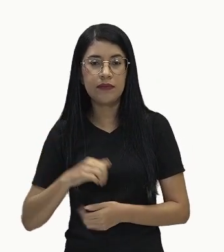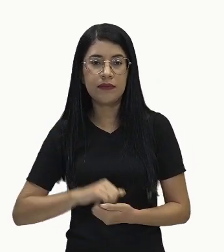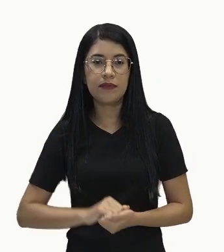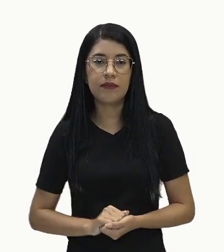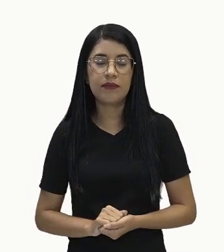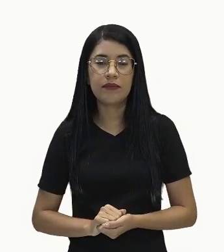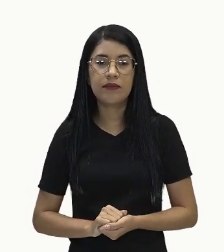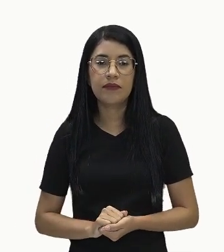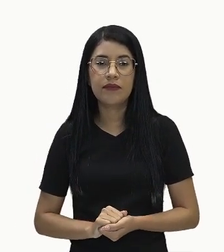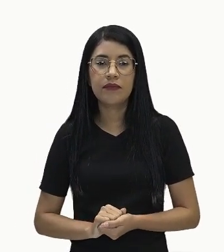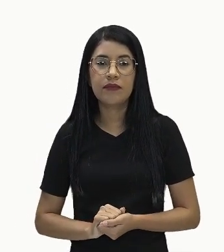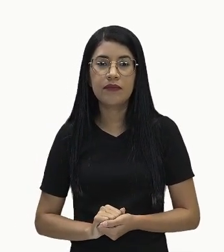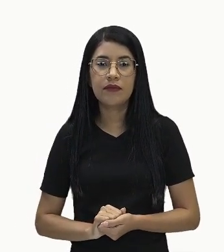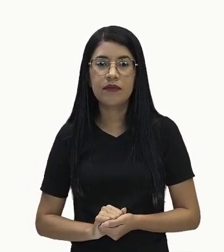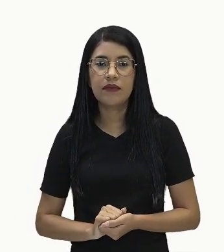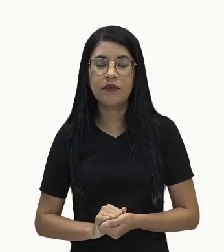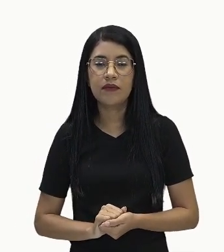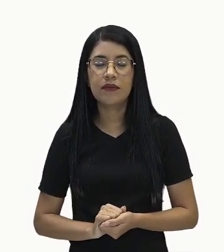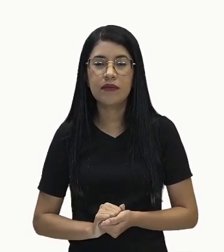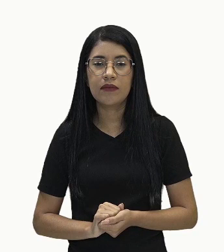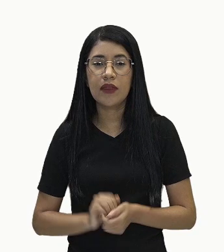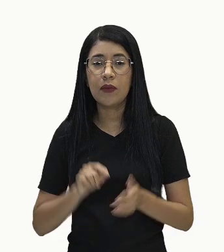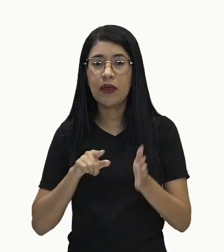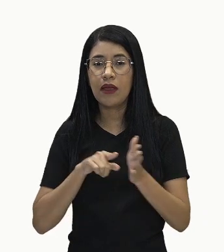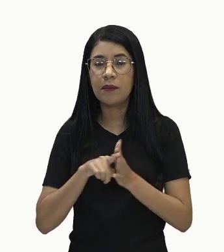mediana 77 e desvio padrão